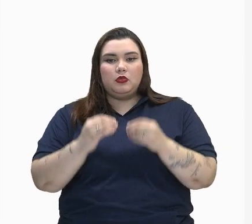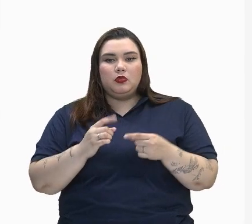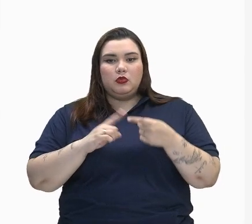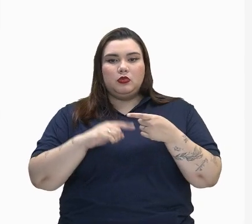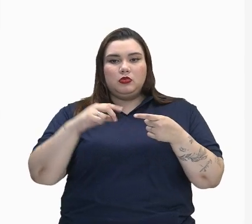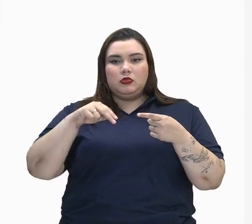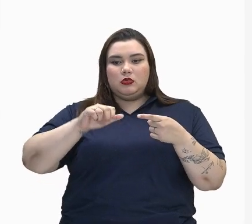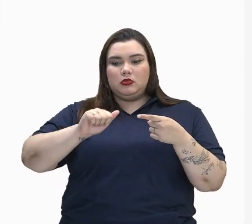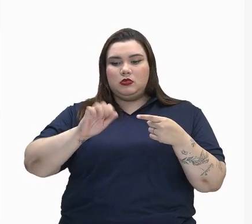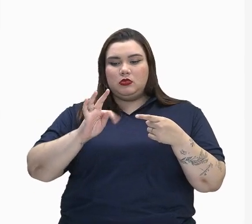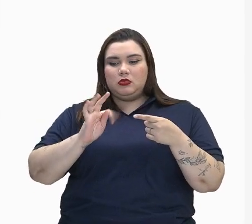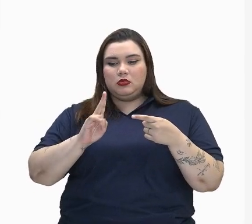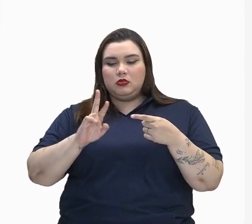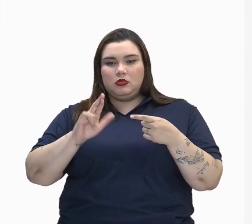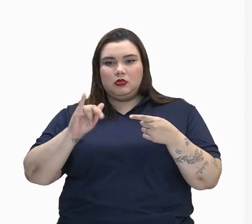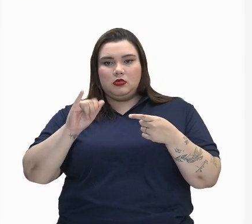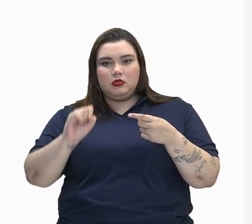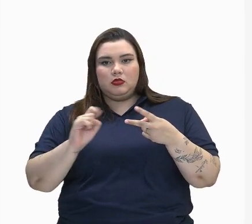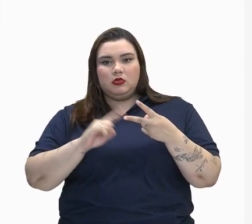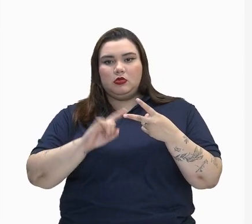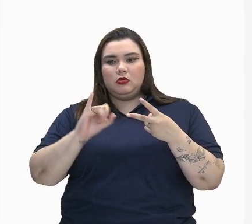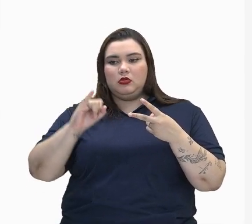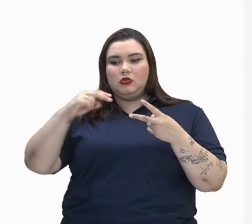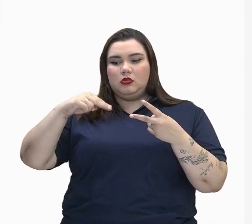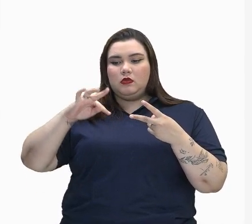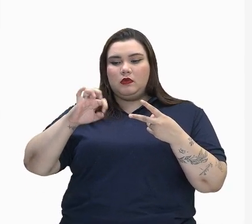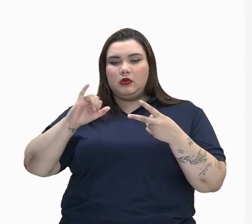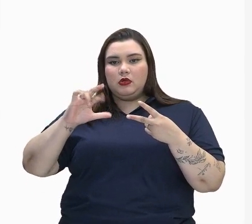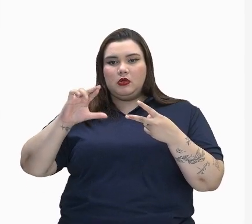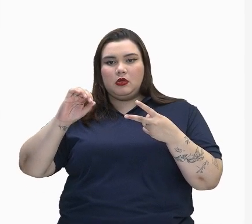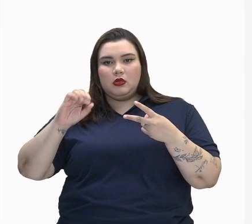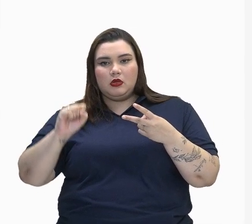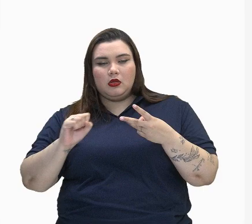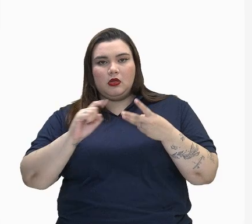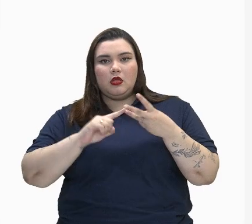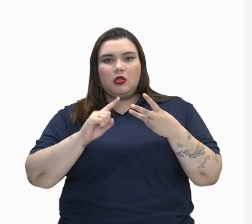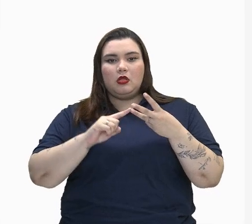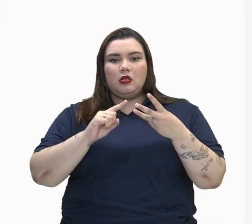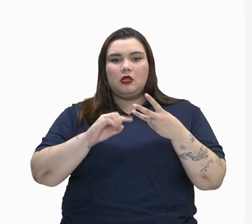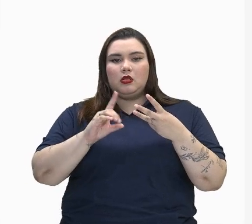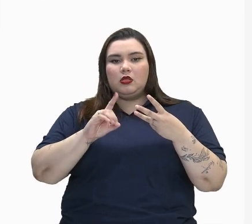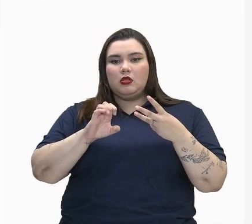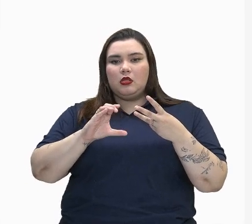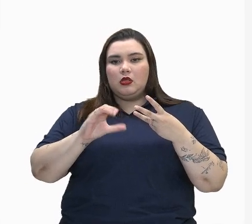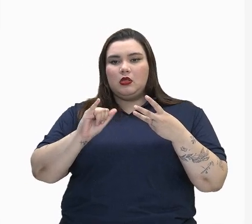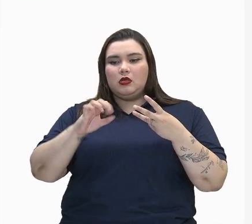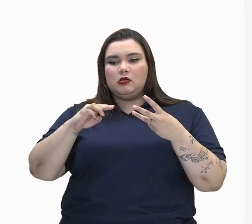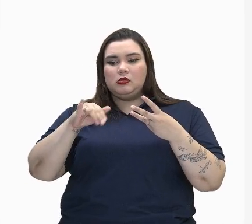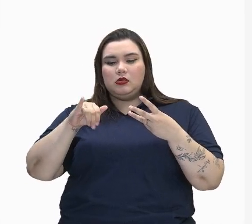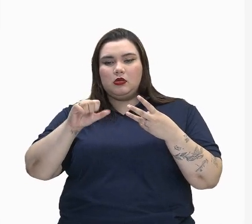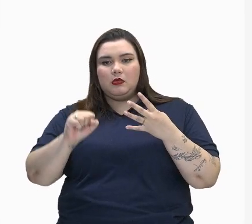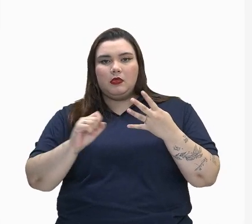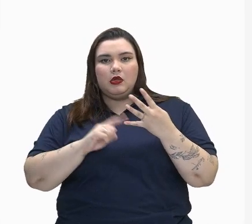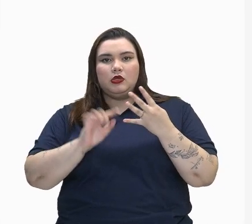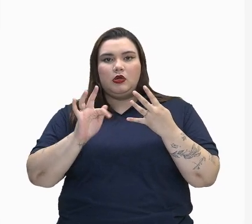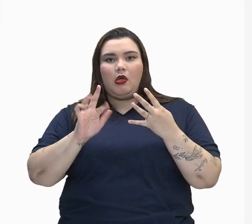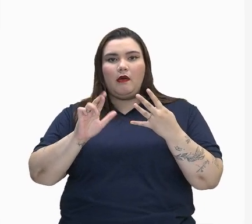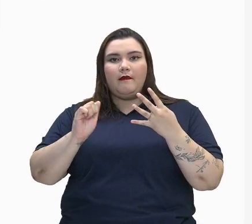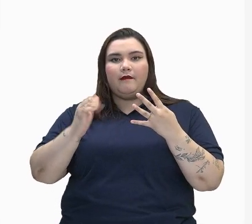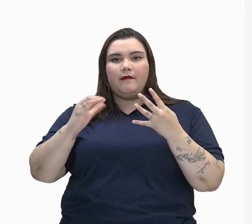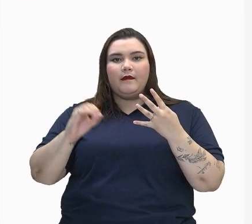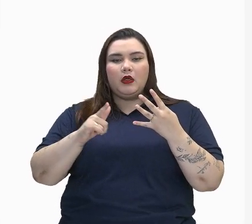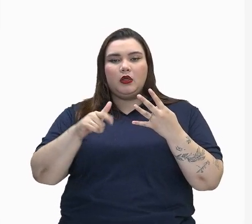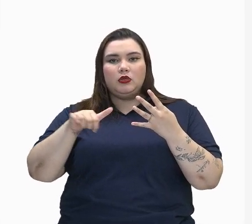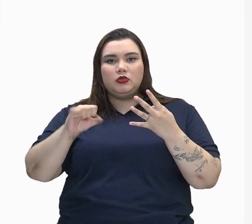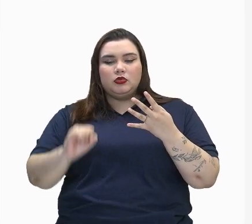naturais, todos os inteiros, mais os números decimais, as frações, as dízimas periódicas, tá?